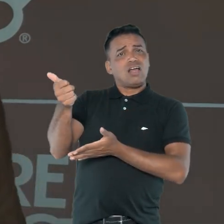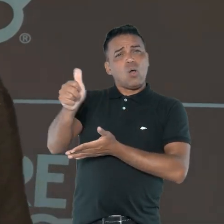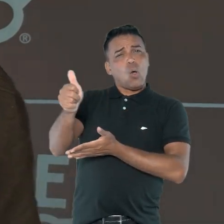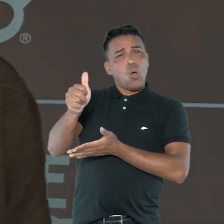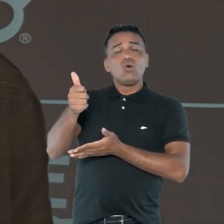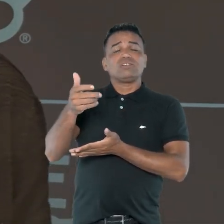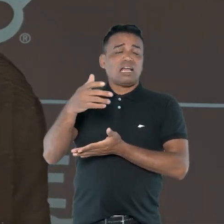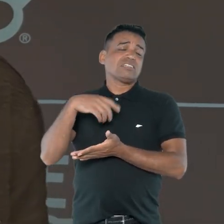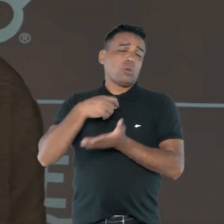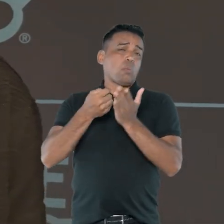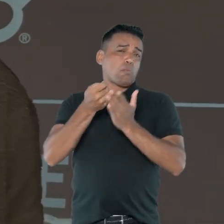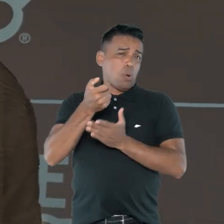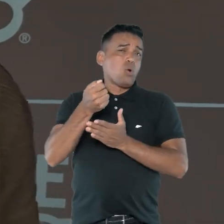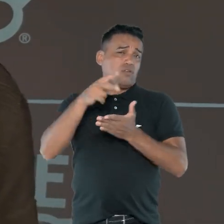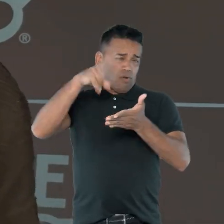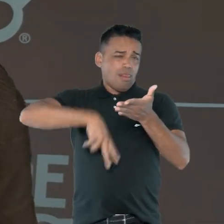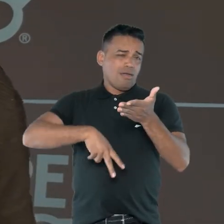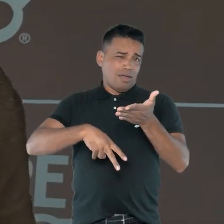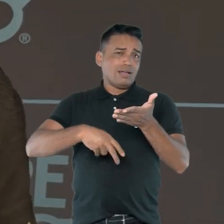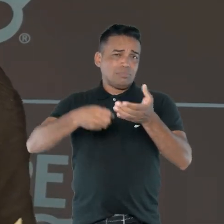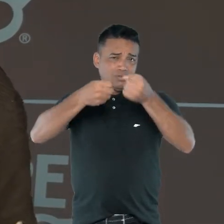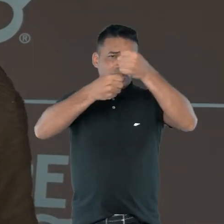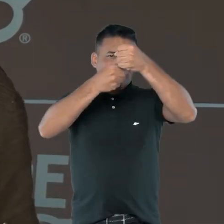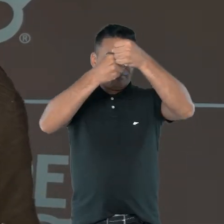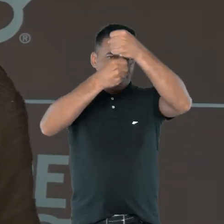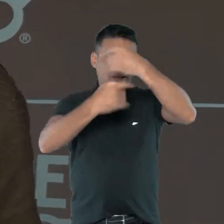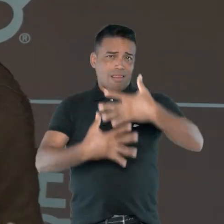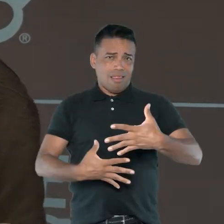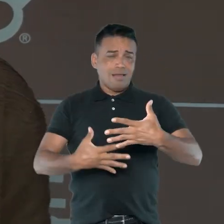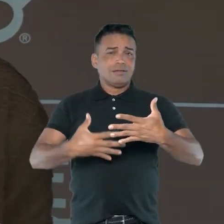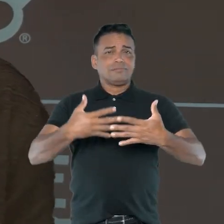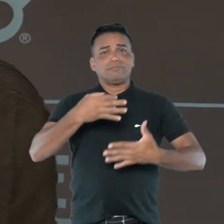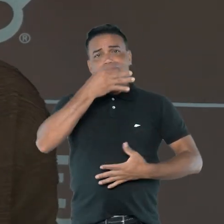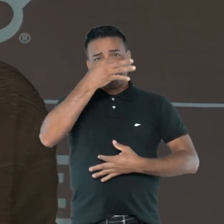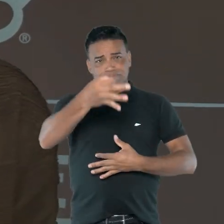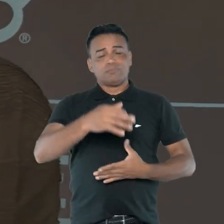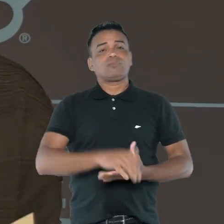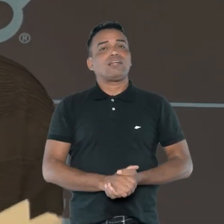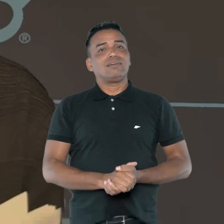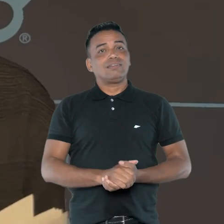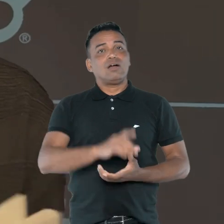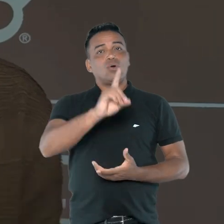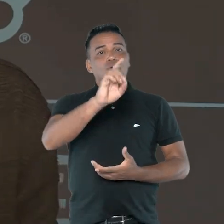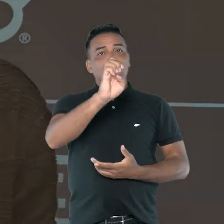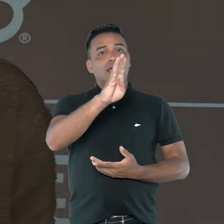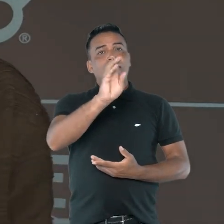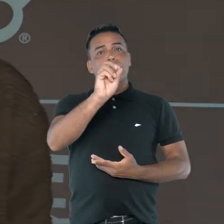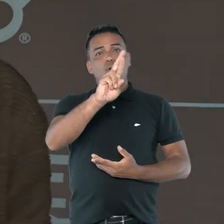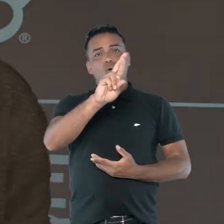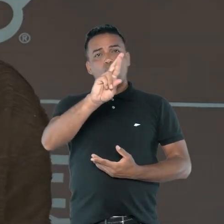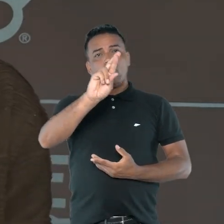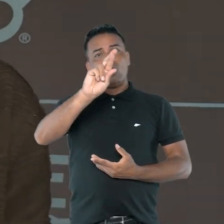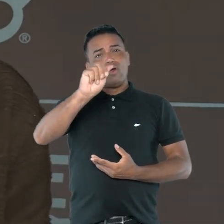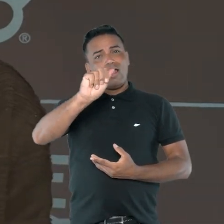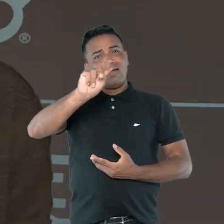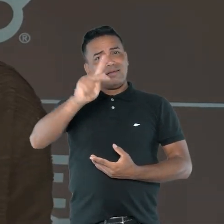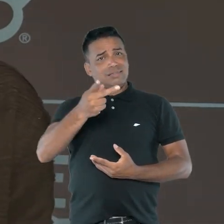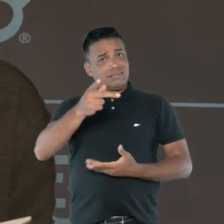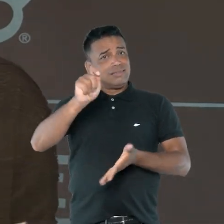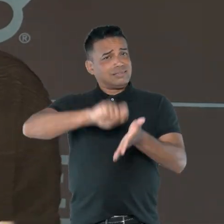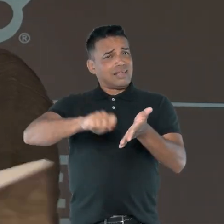você faz o seu comentário em cima do que eu vou ler. Pode ser? Pode. Olha aqui, ó. A Débora escreve na página